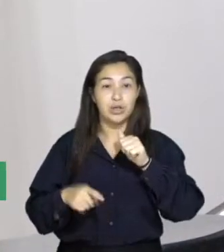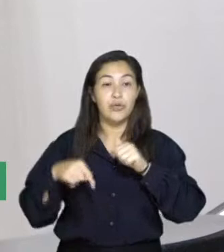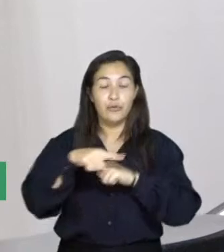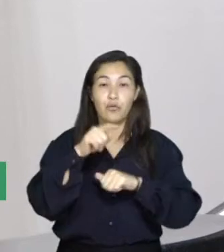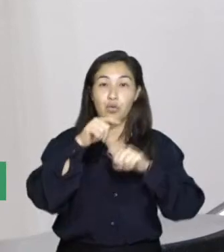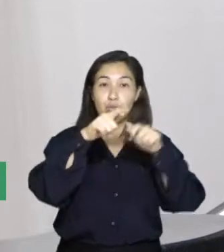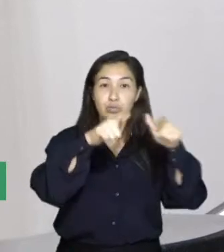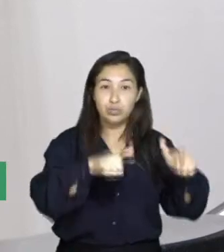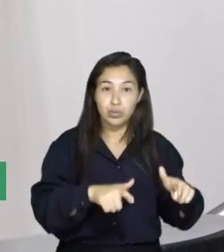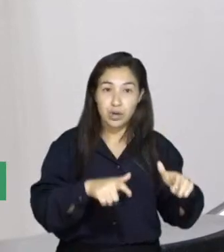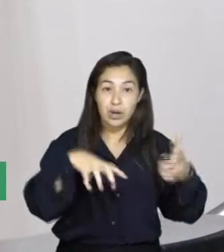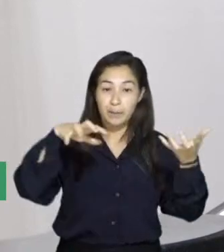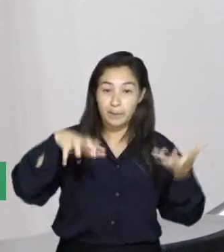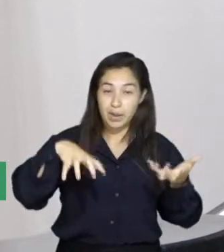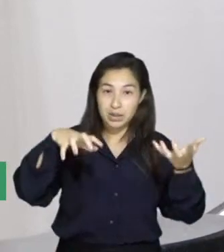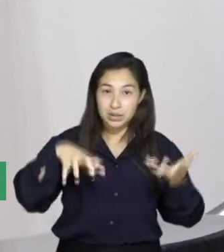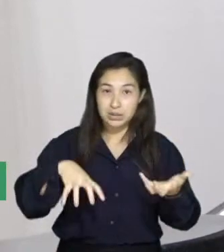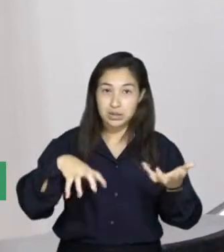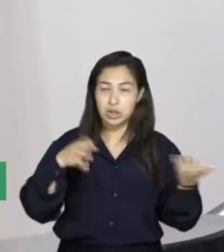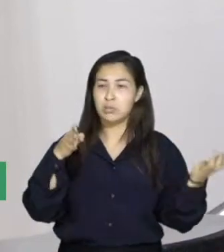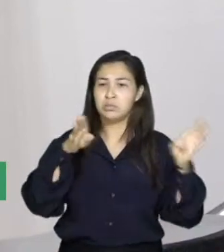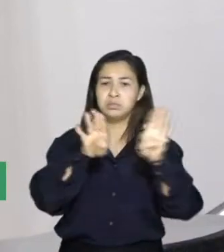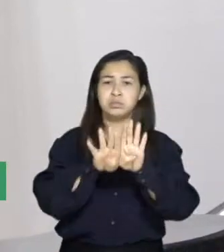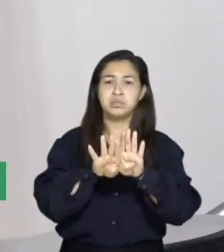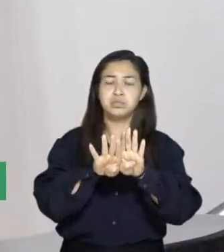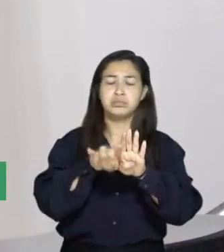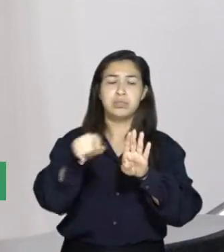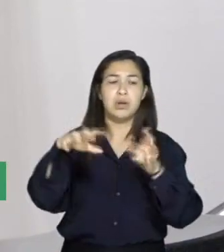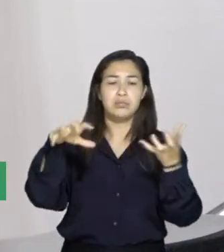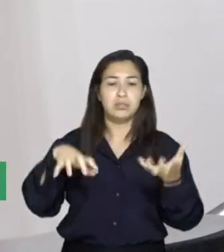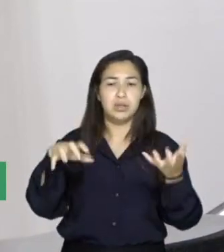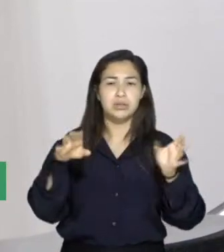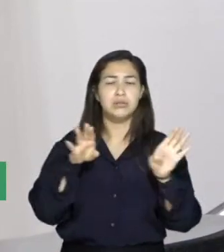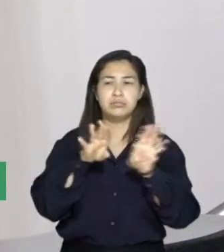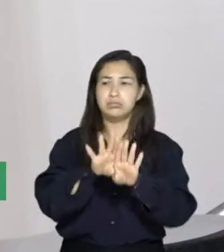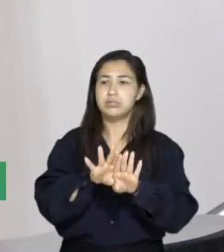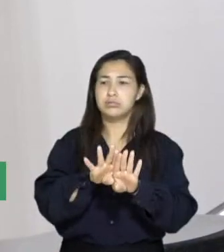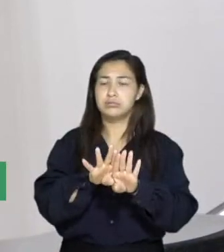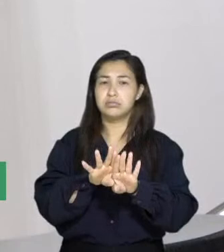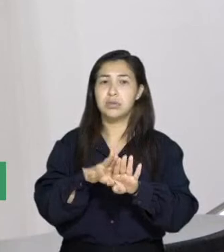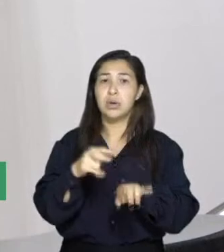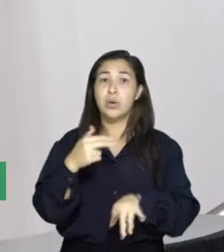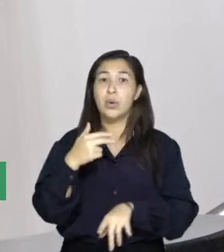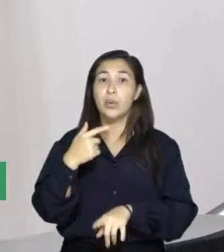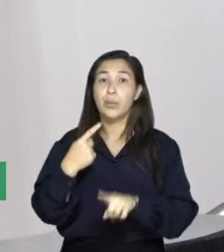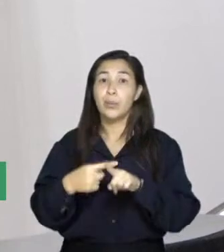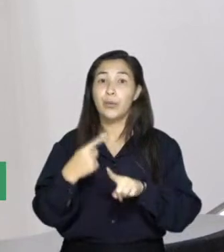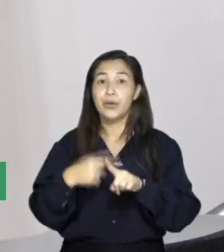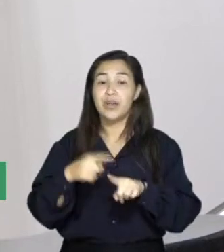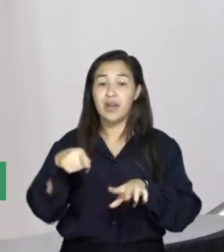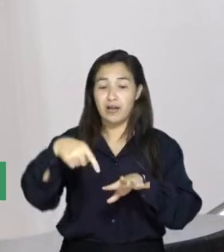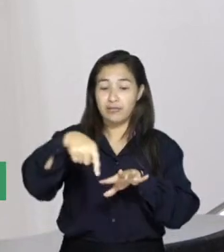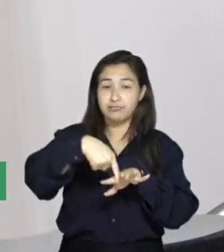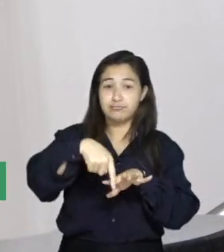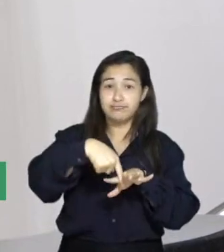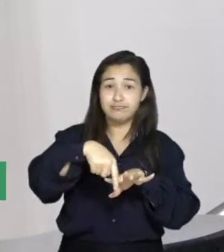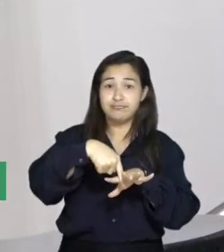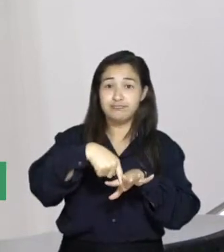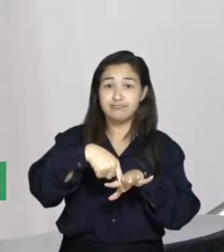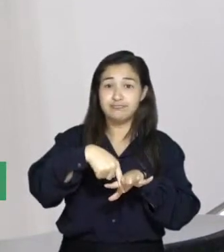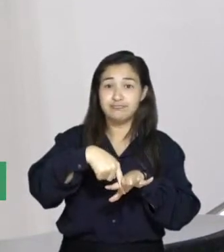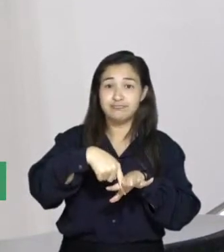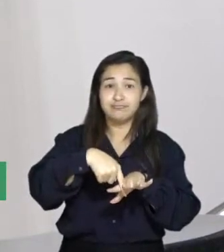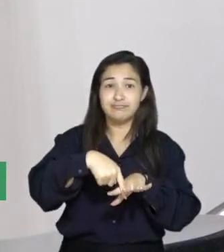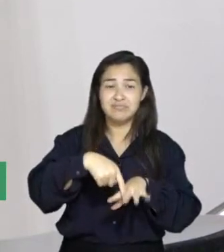barradas na porta do Congresso Nacional por estarem de chinelo de dedo, elas não